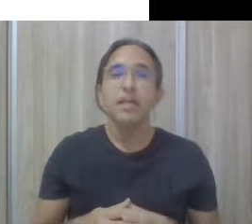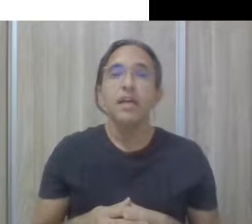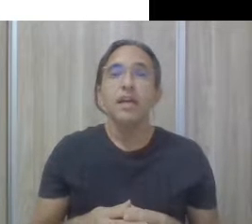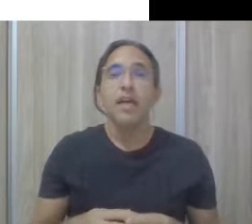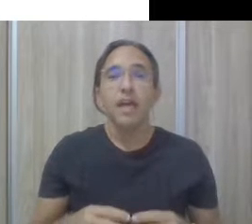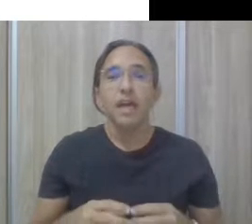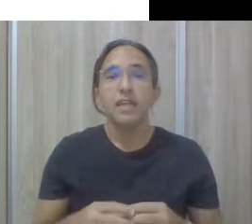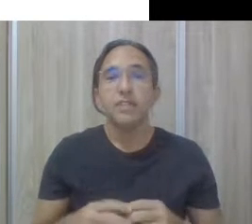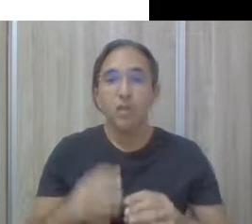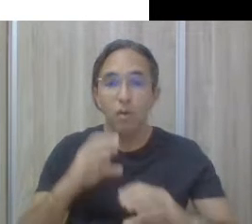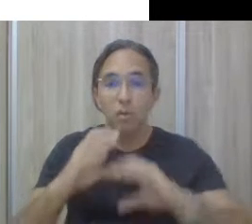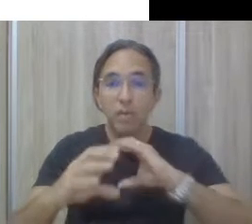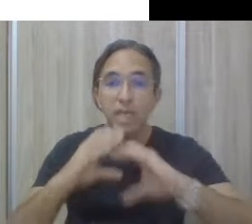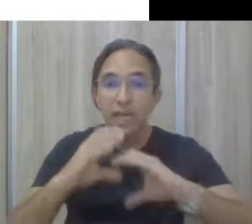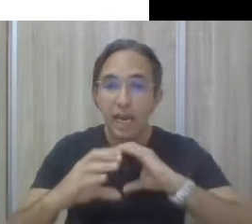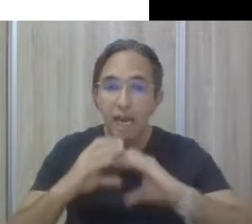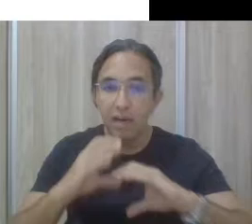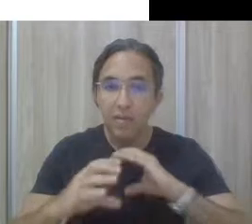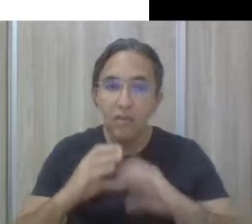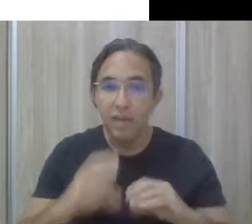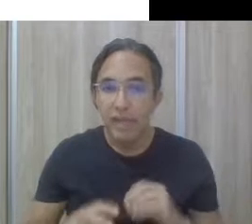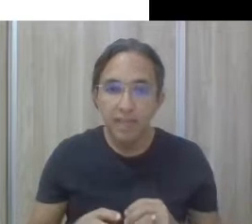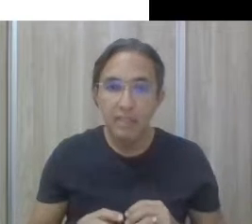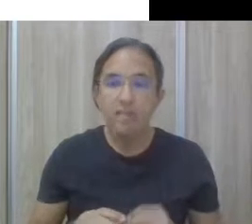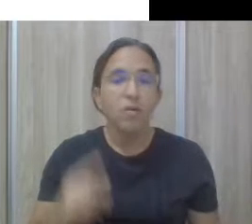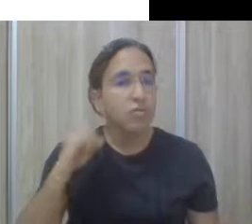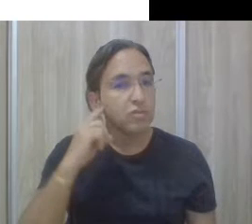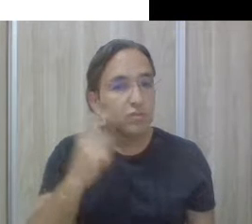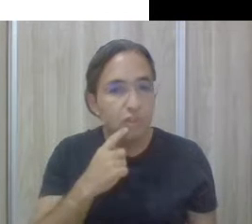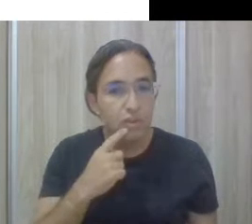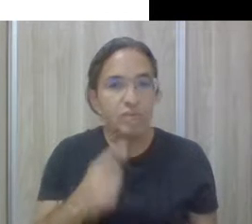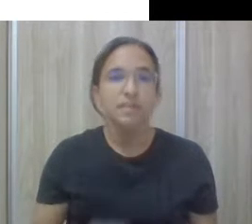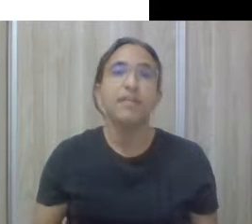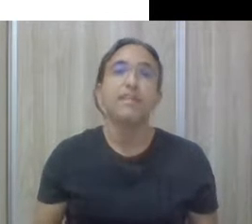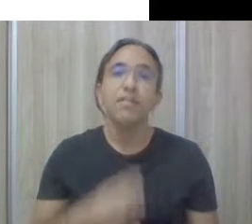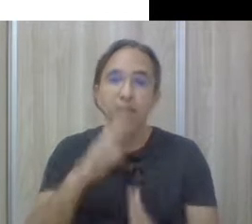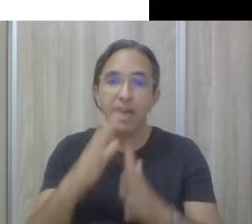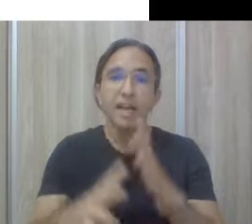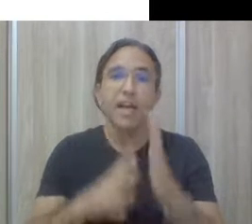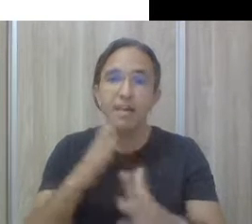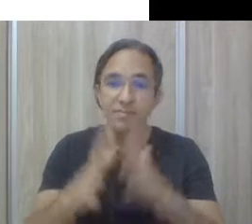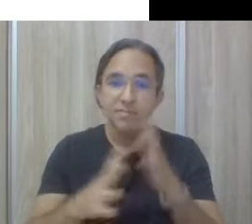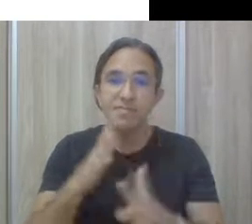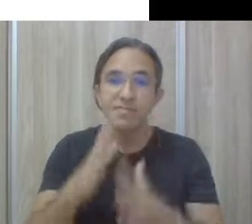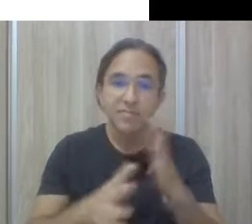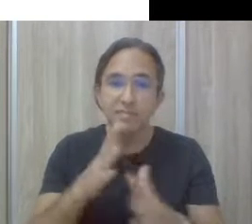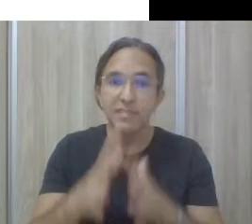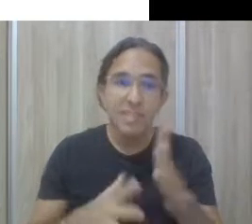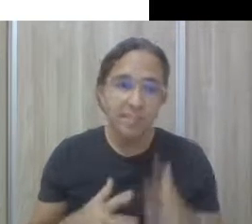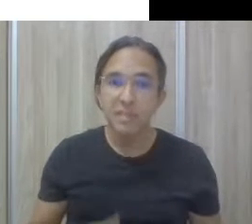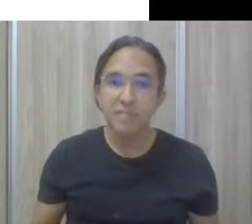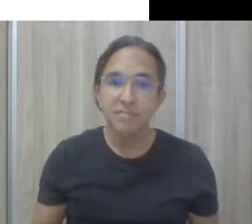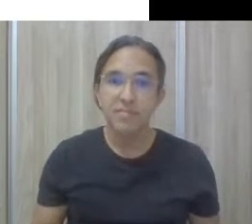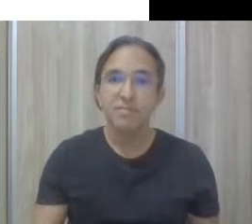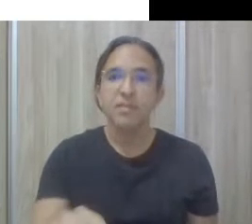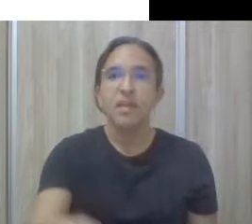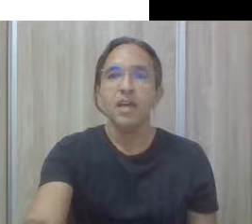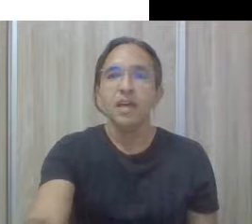realmente se comunicar com ele, com o surdo, você vai ter que falar